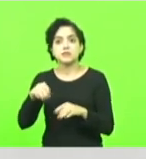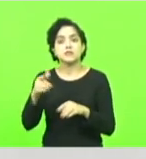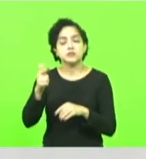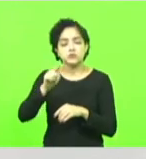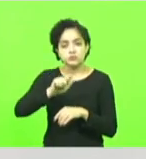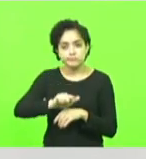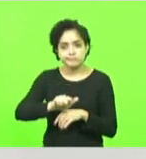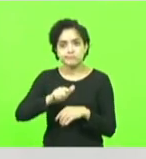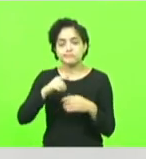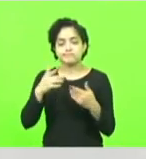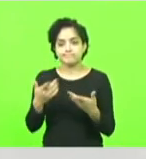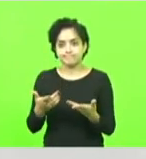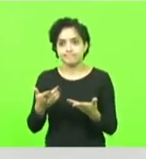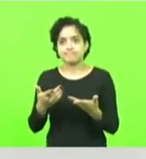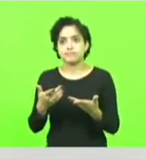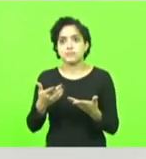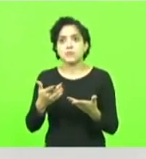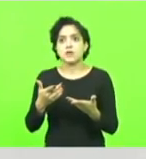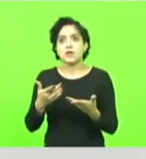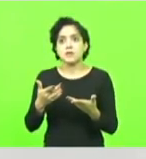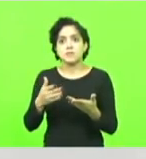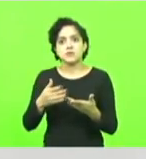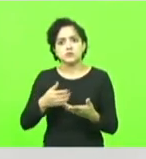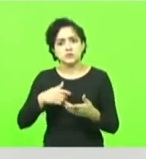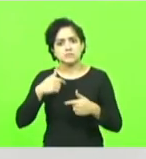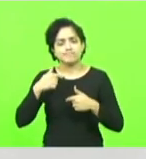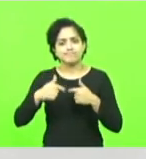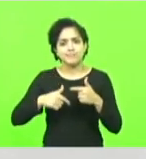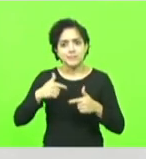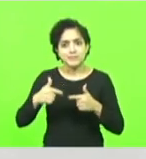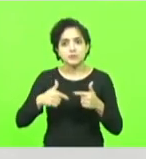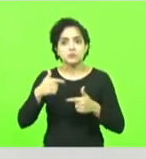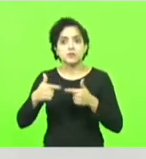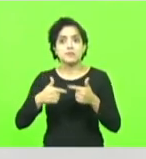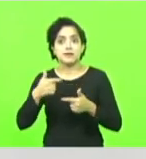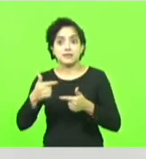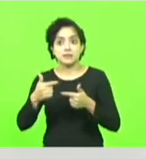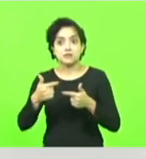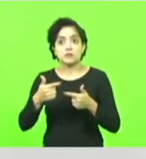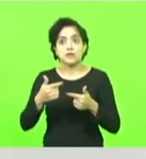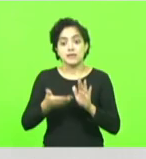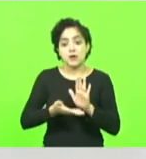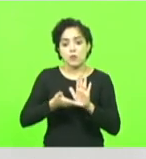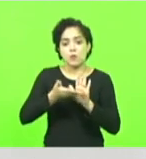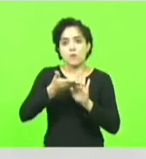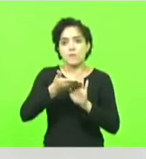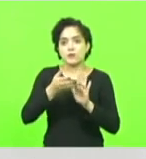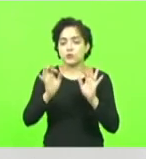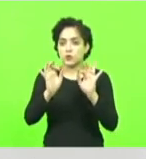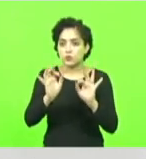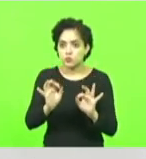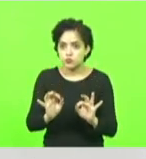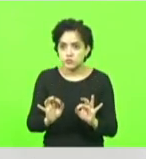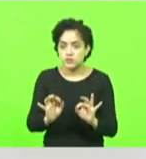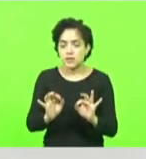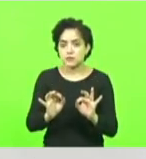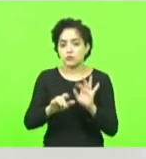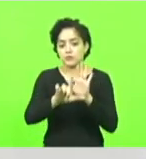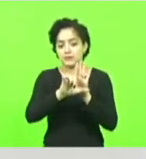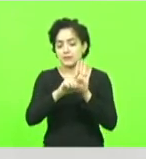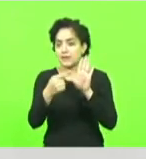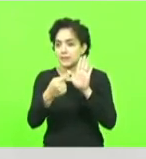fala, né, de tantos guerreiros, pessoas que estão lutando por esse aumento linear, que é o justo, que é o que prevê a lei.